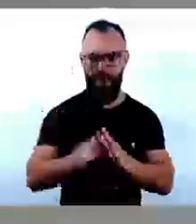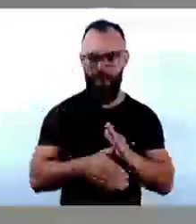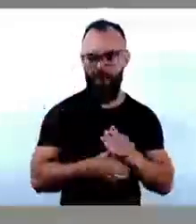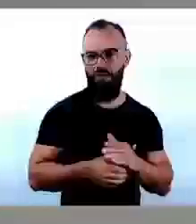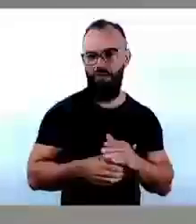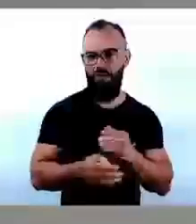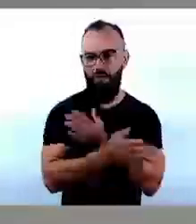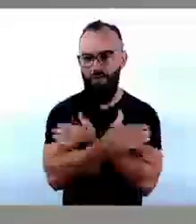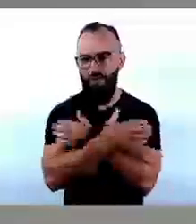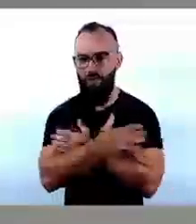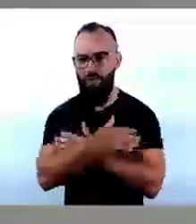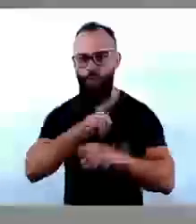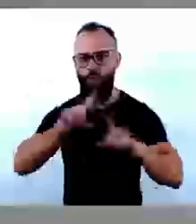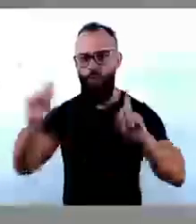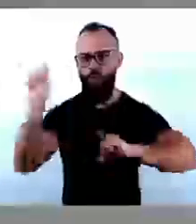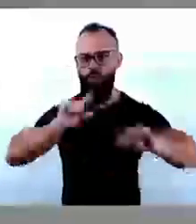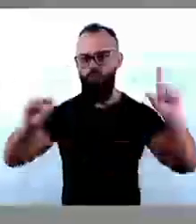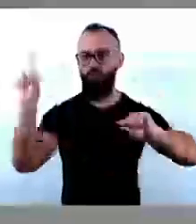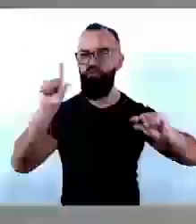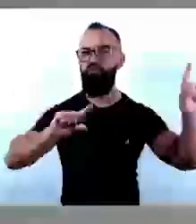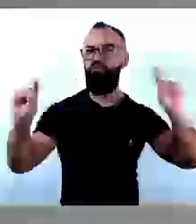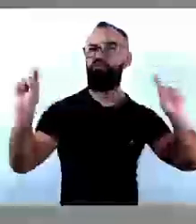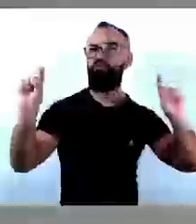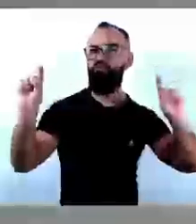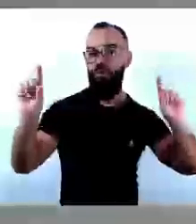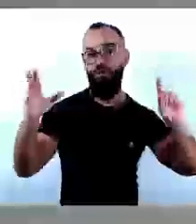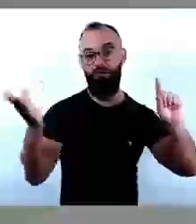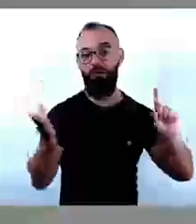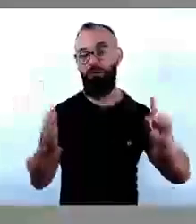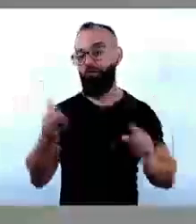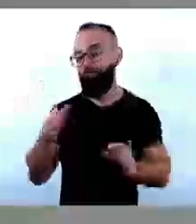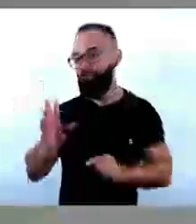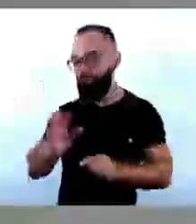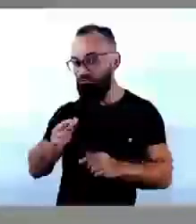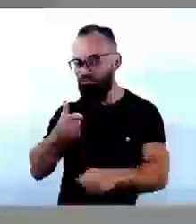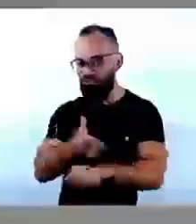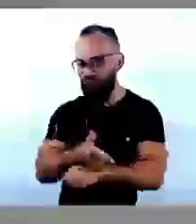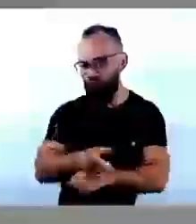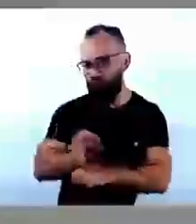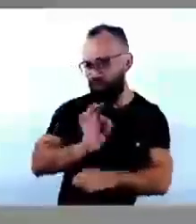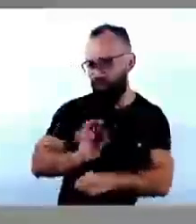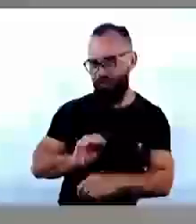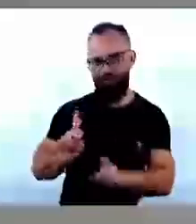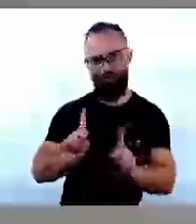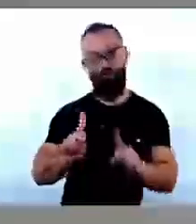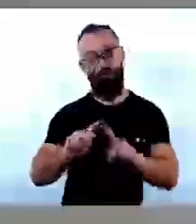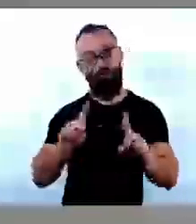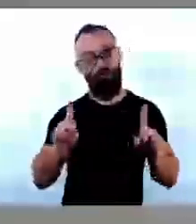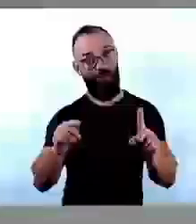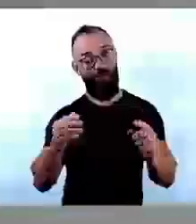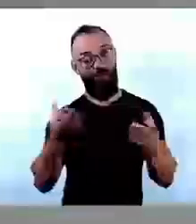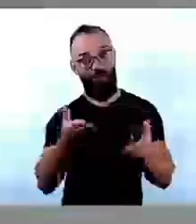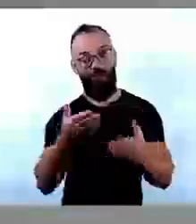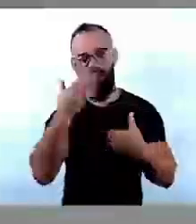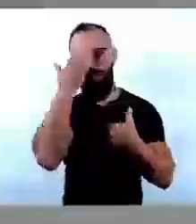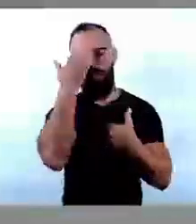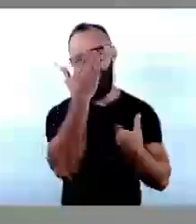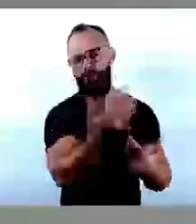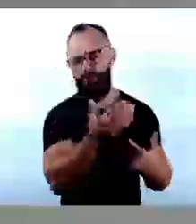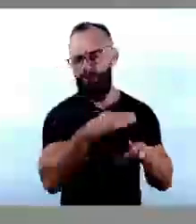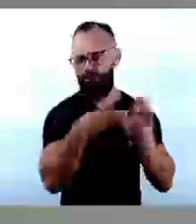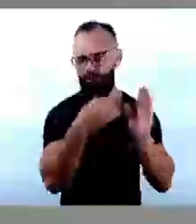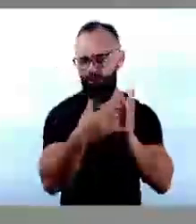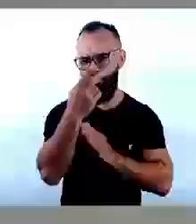sumiram do Bairro Bela Vista e não não estão mais aprontando lá no bairro então aqui né os agradecimento todos os